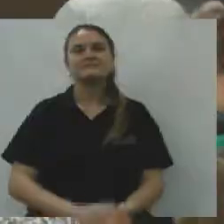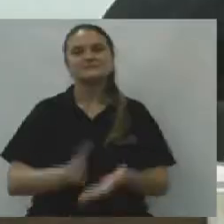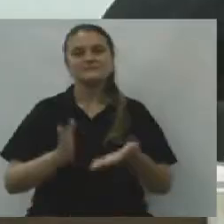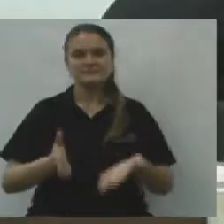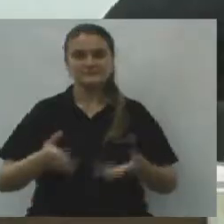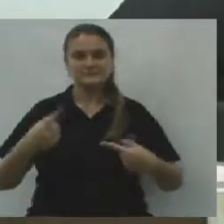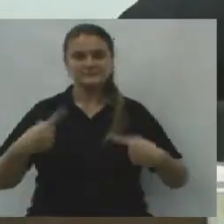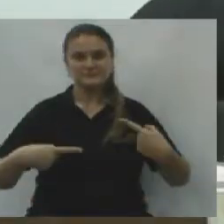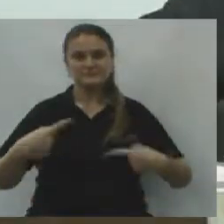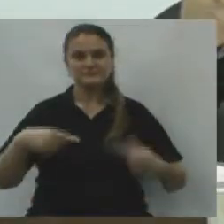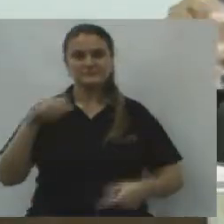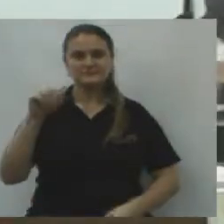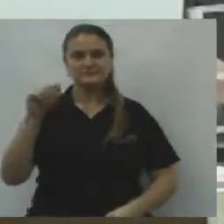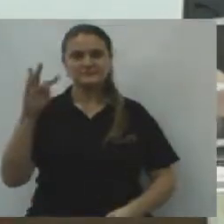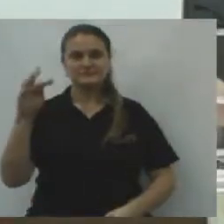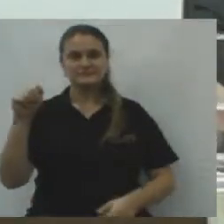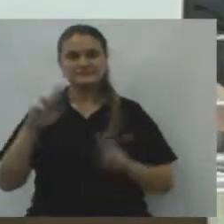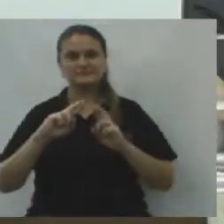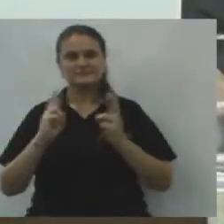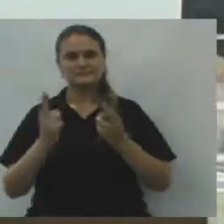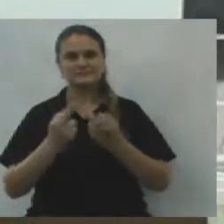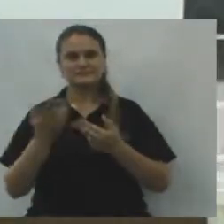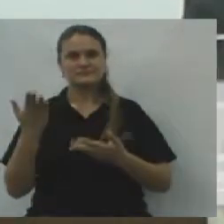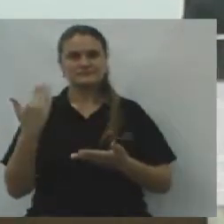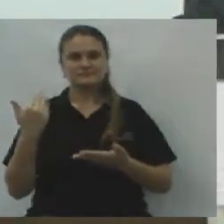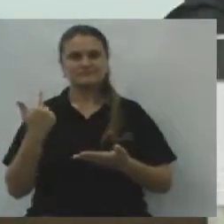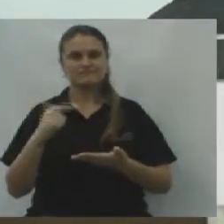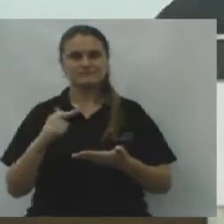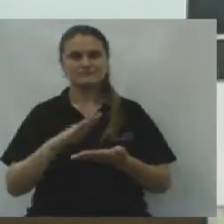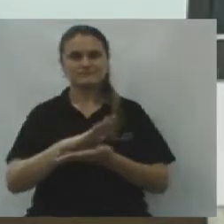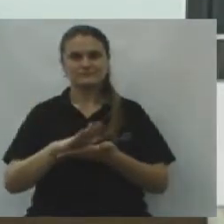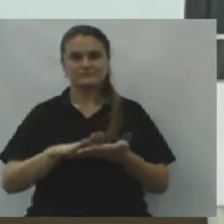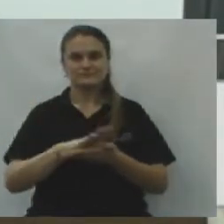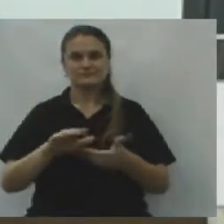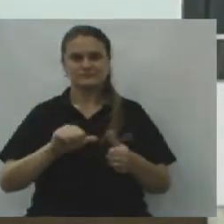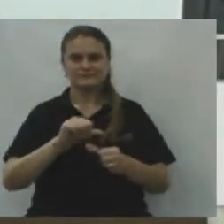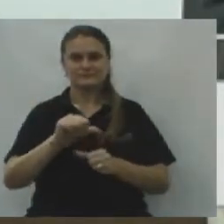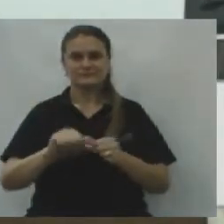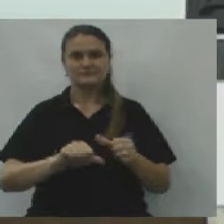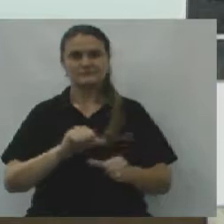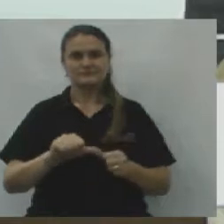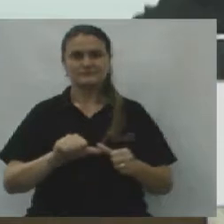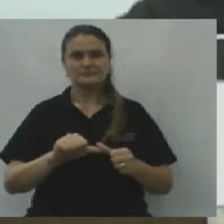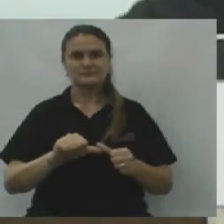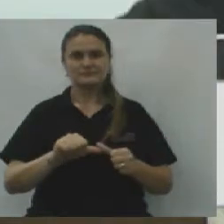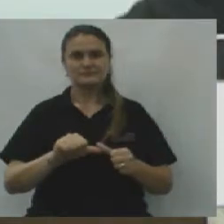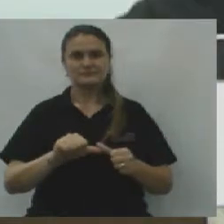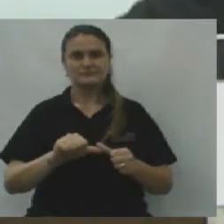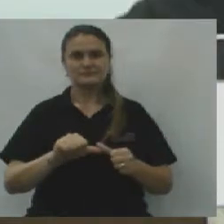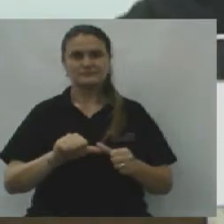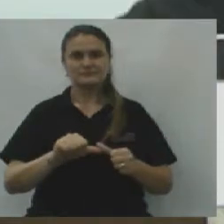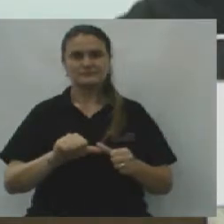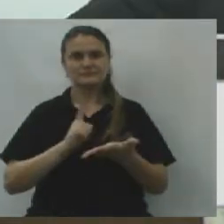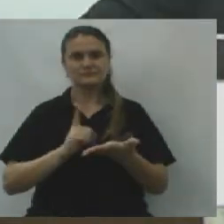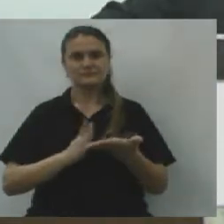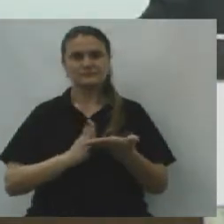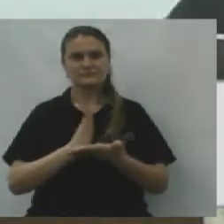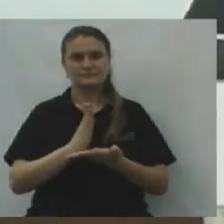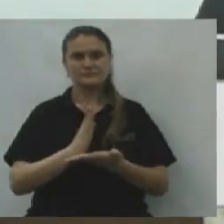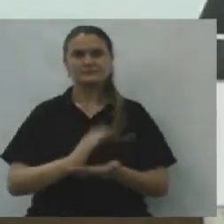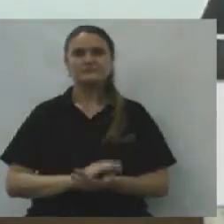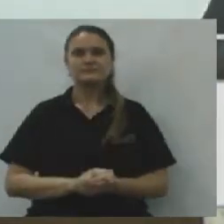Colocamos em discussão a ata da reunião anterior e, não havendo retificação ou impugnação, a mesma